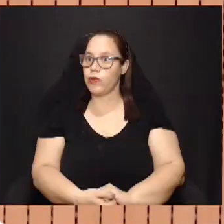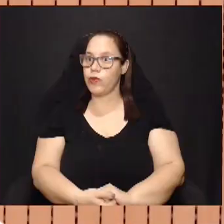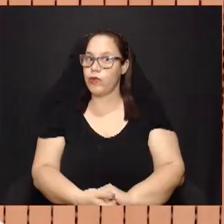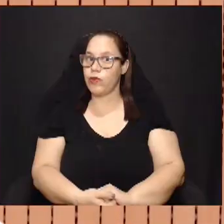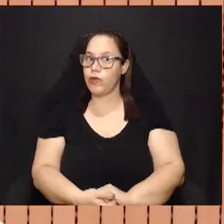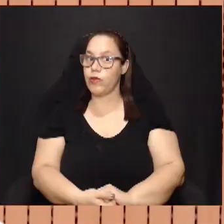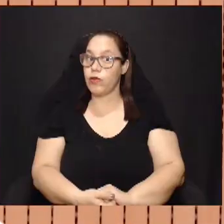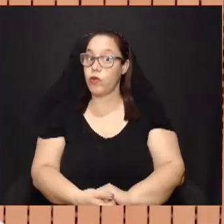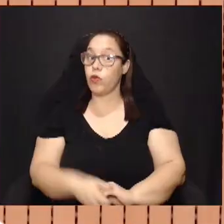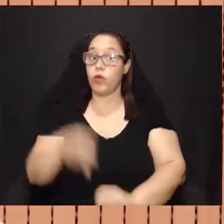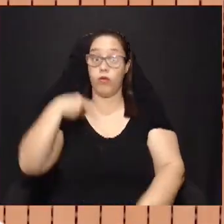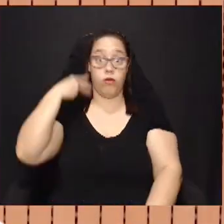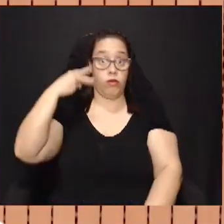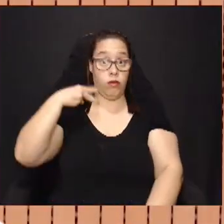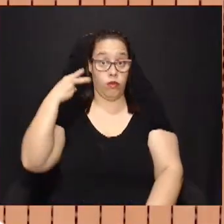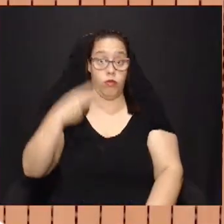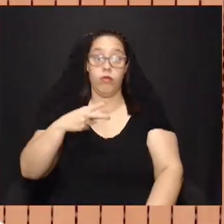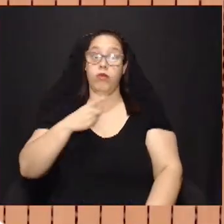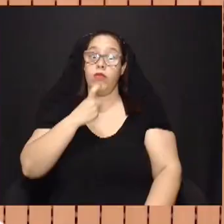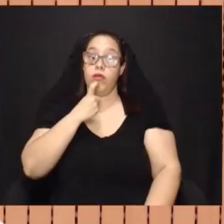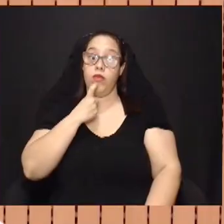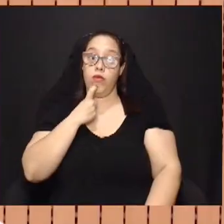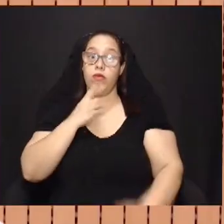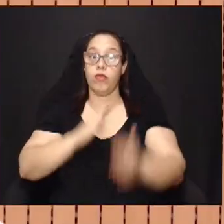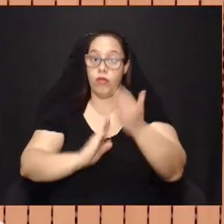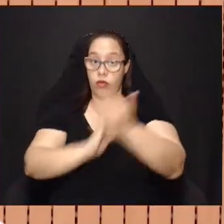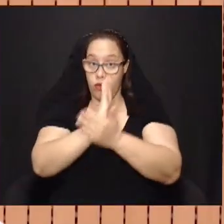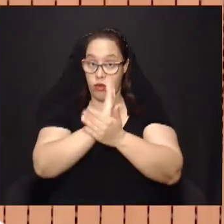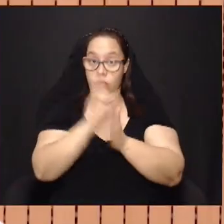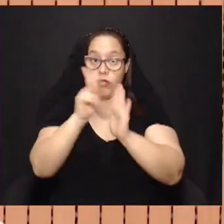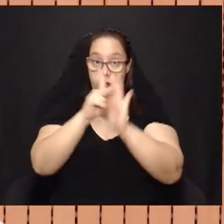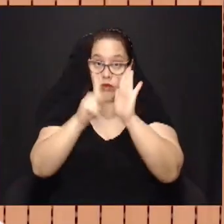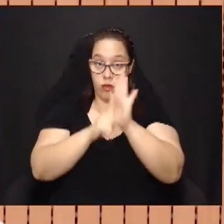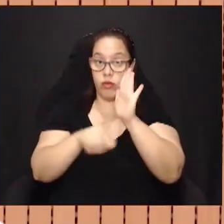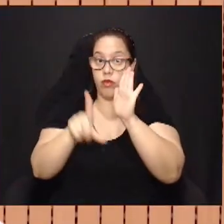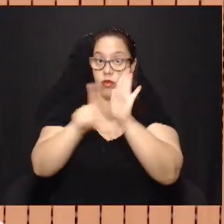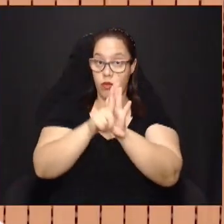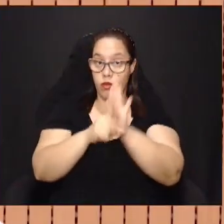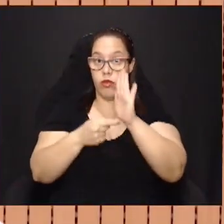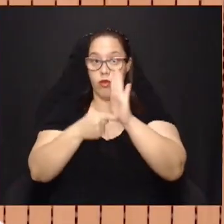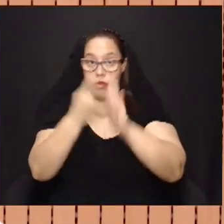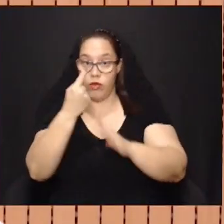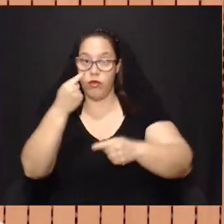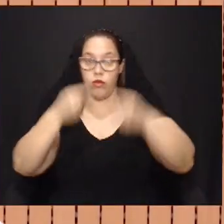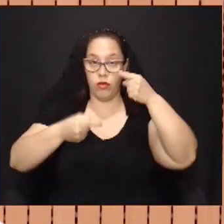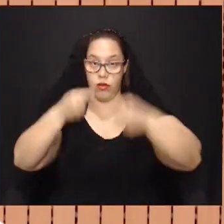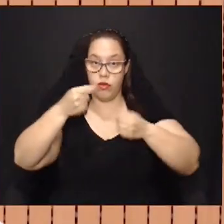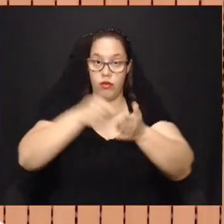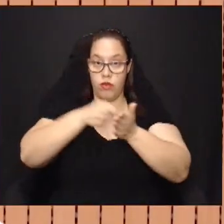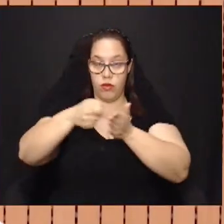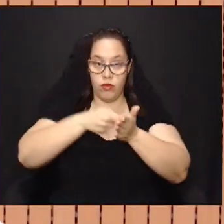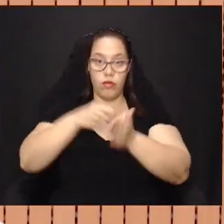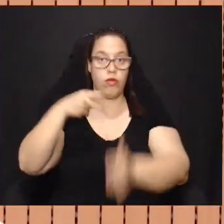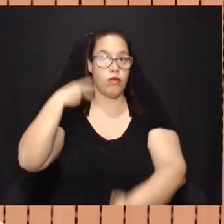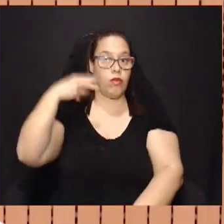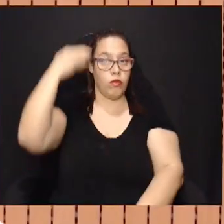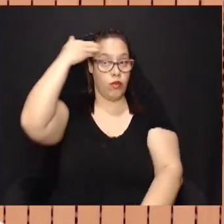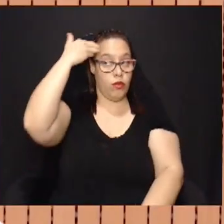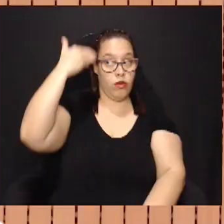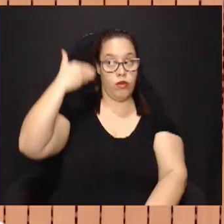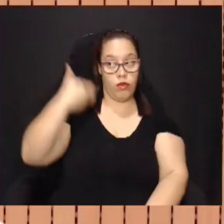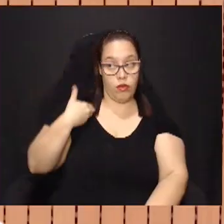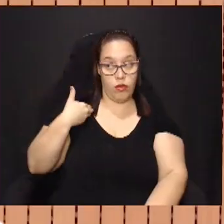Os vereadores de Campinas aprovaram o projeto de lei em primeira análise de autoria da vereadora Débora Palermo